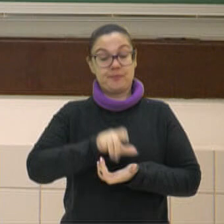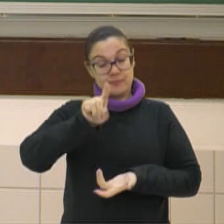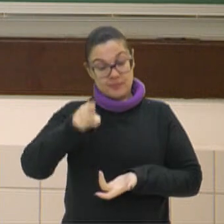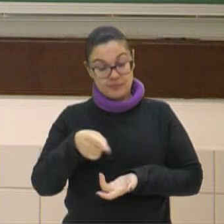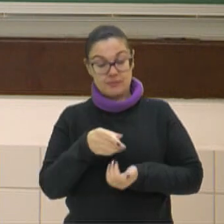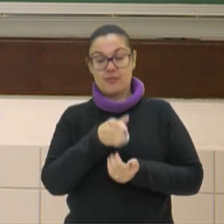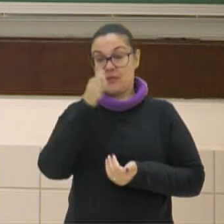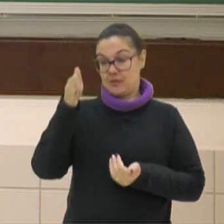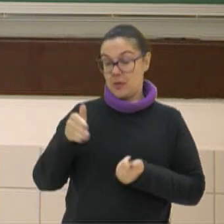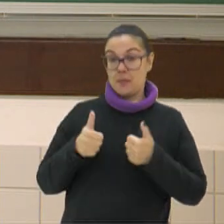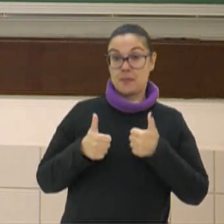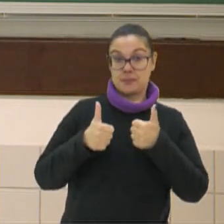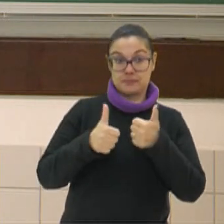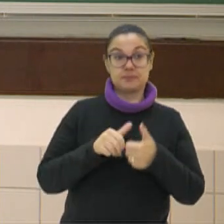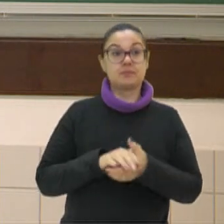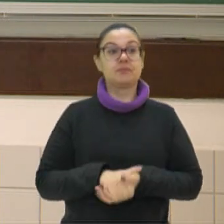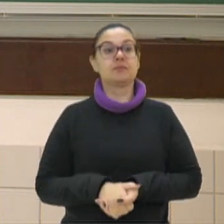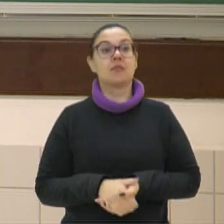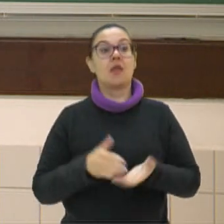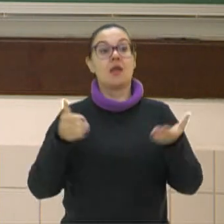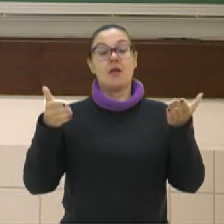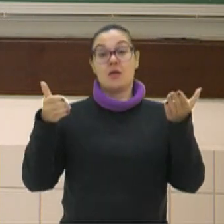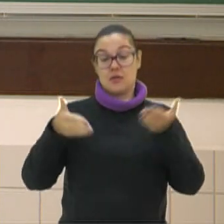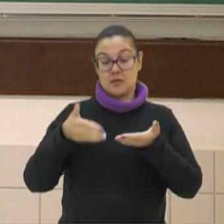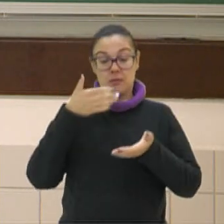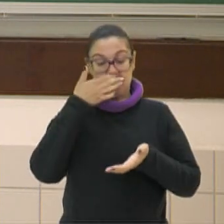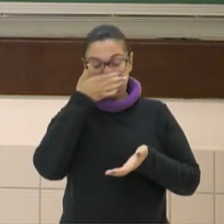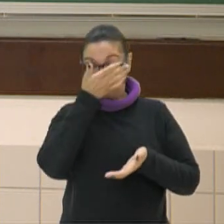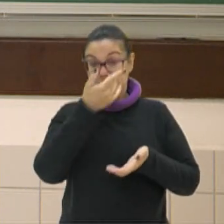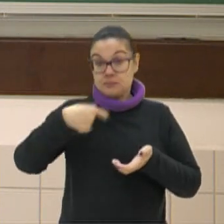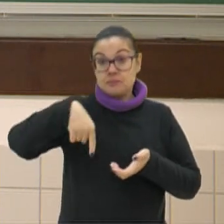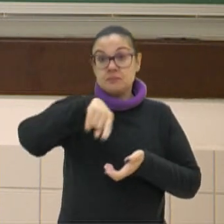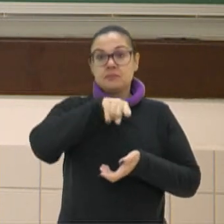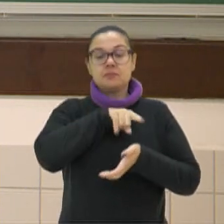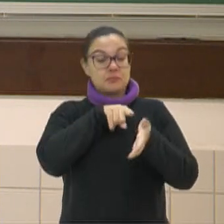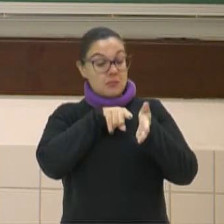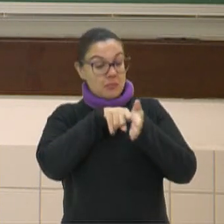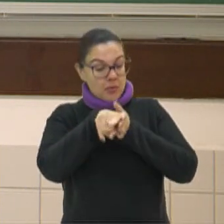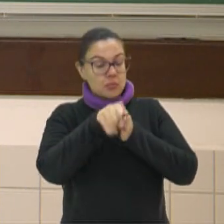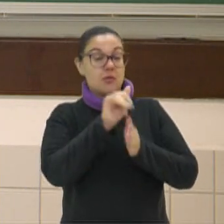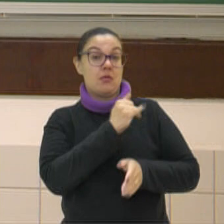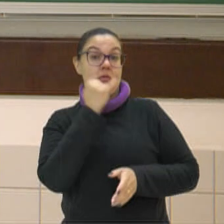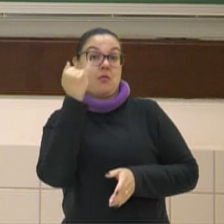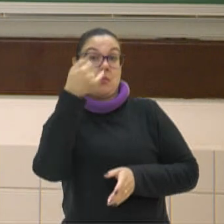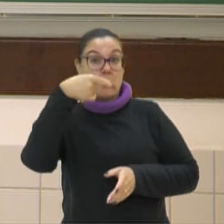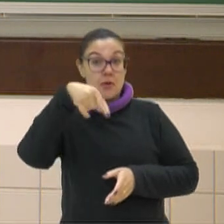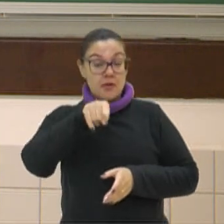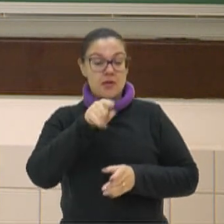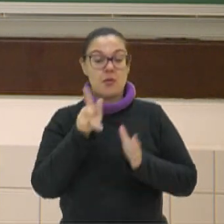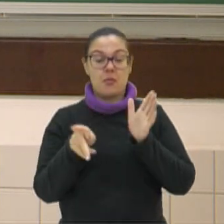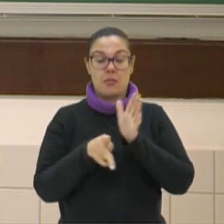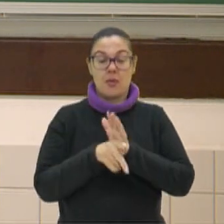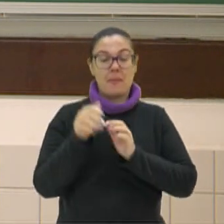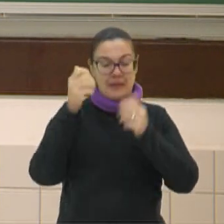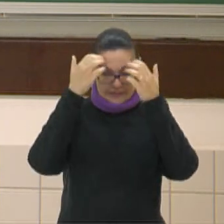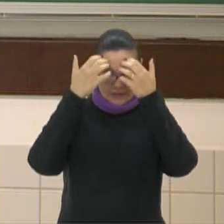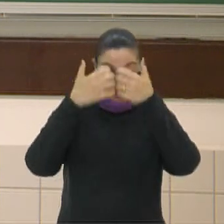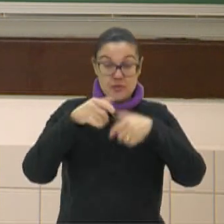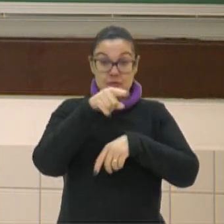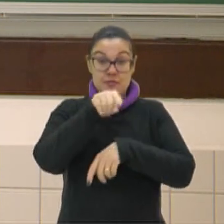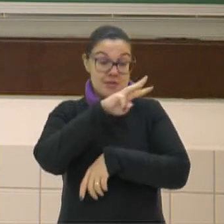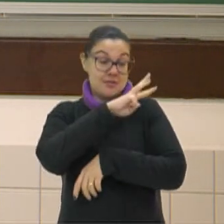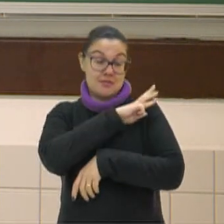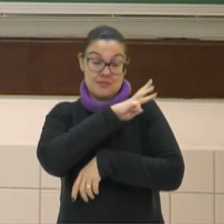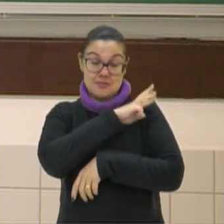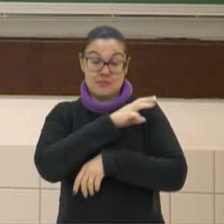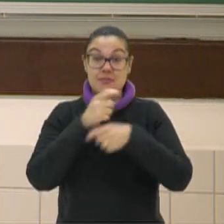no lugar, beleza? Pessoal, agora a gente tem uma questão importante que a gente precisa pensar, ainda mais vocês que estão na